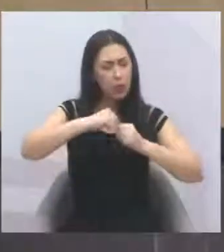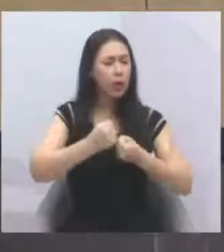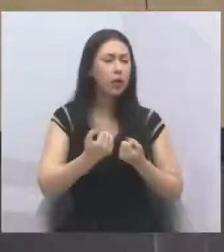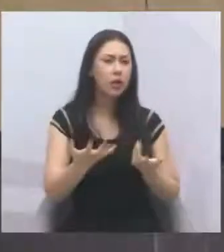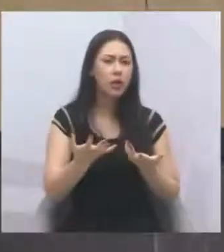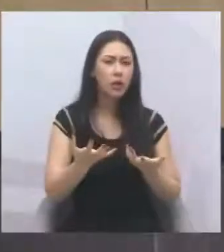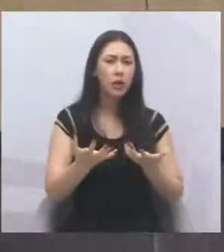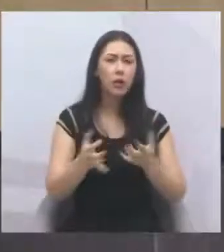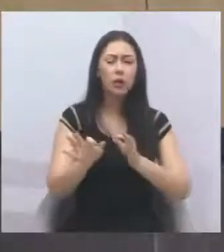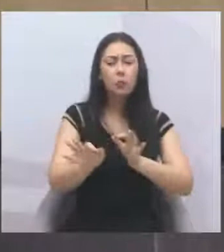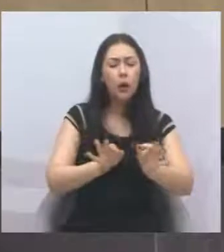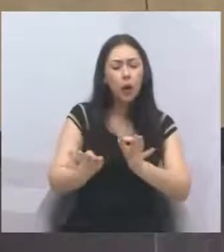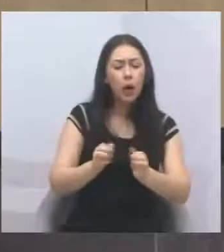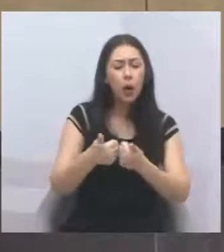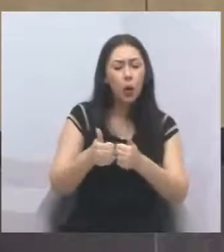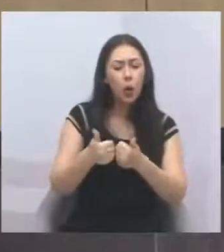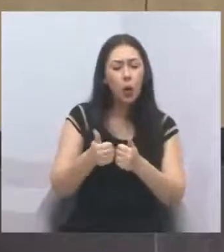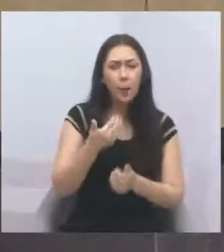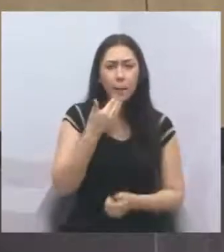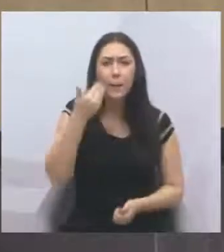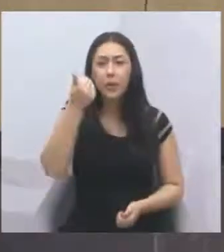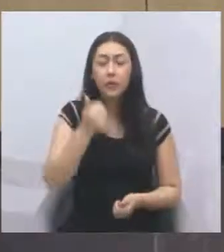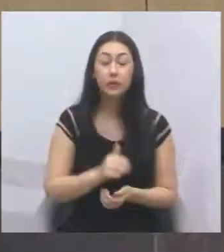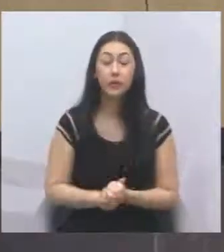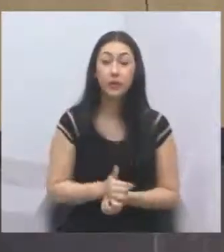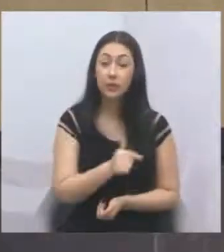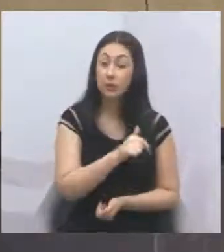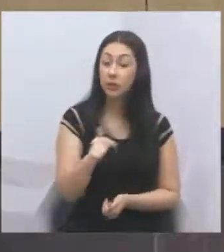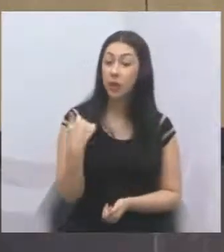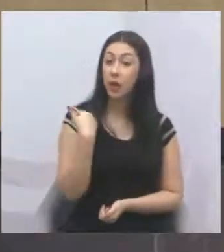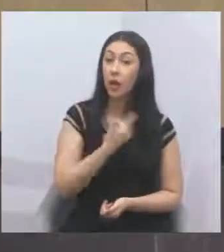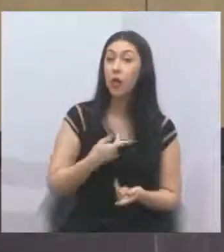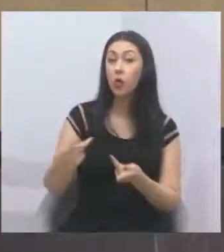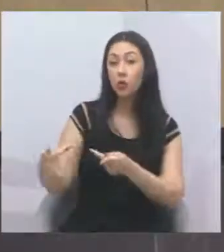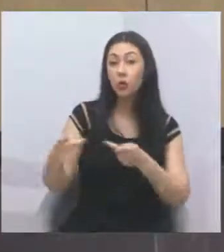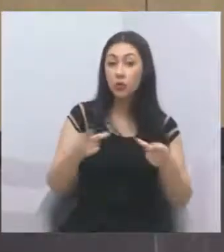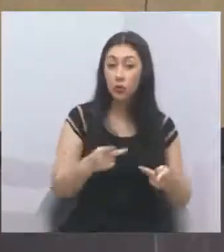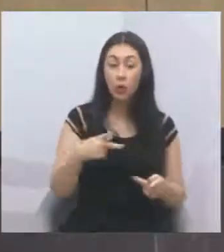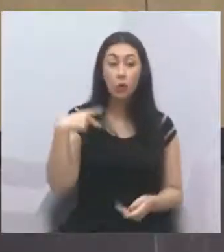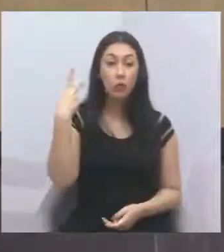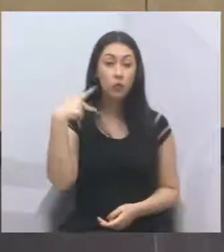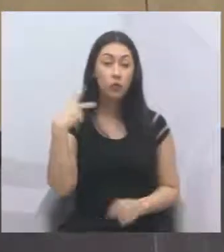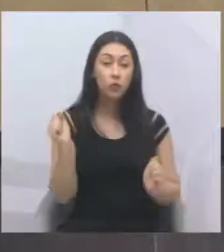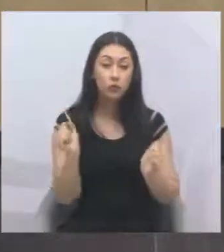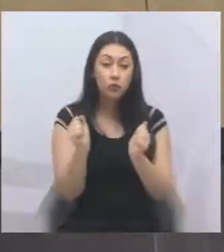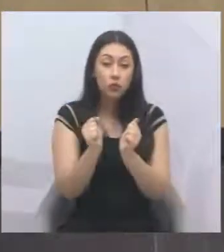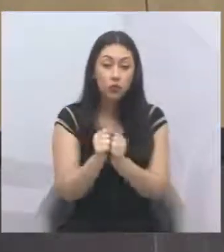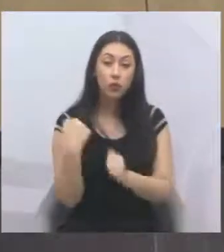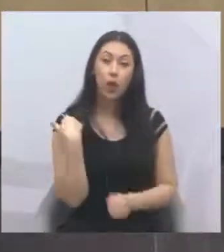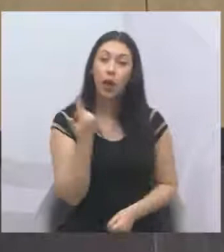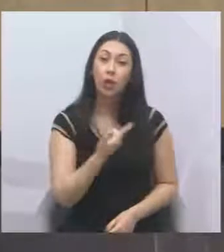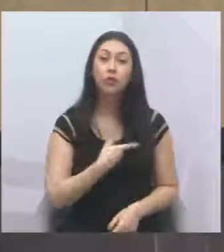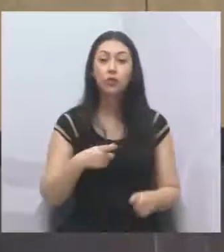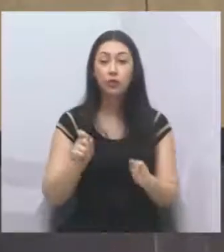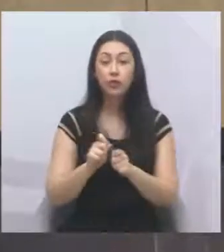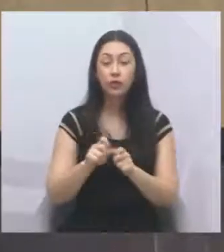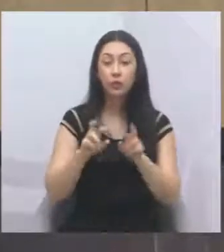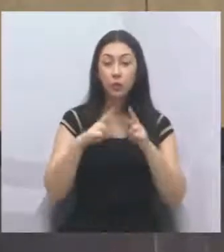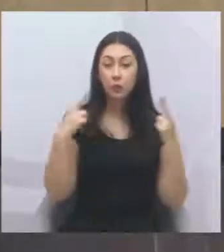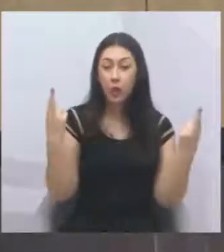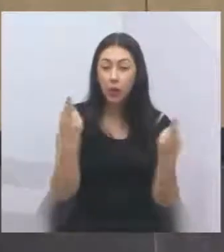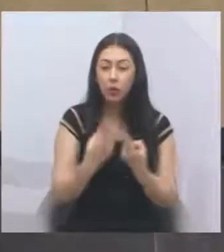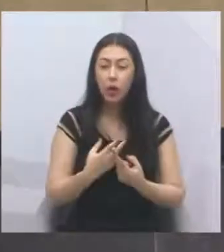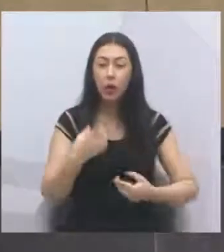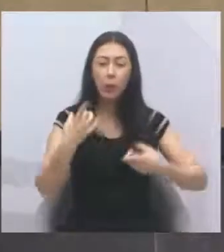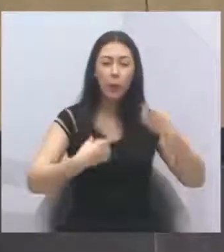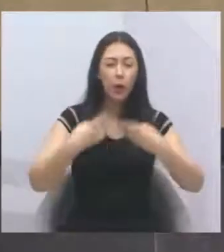transporte. Essa semana a gente convidou os vereadores para que nós, em conjunto, fizéssemos uma reunião para discutir o problema